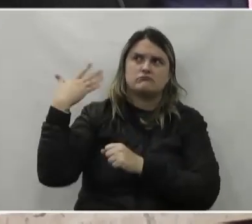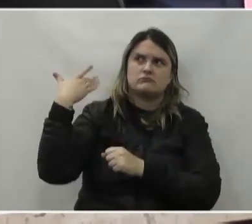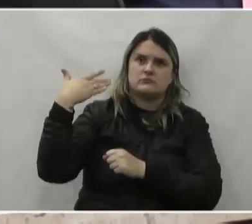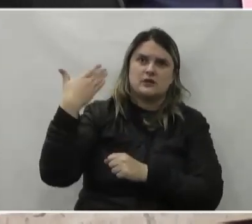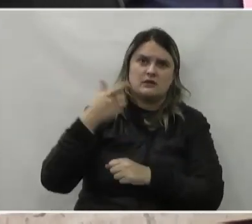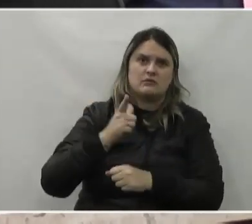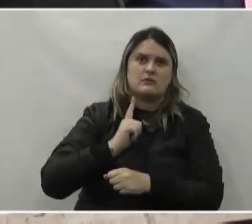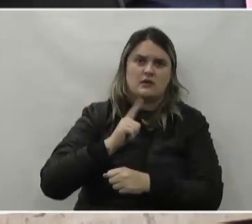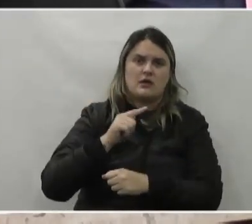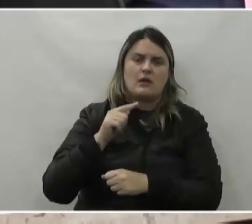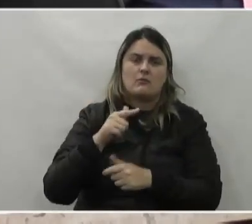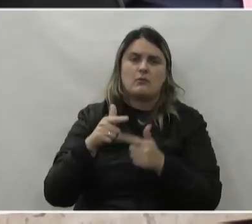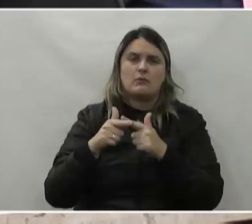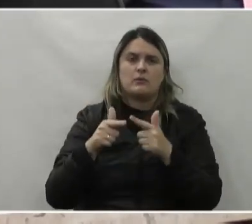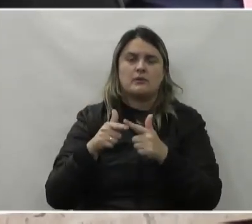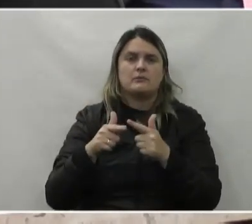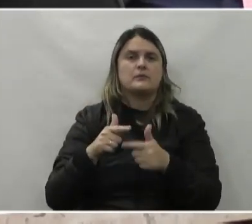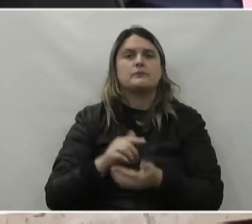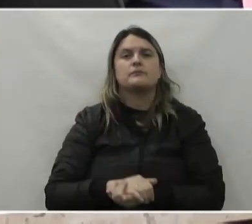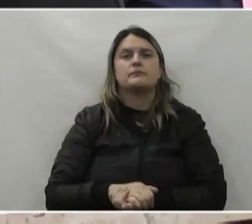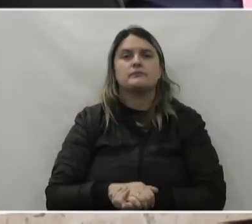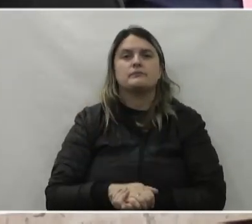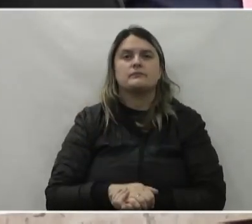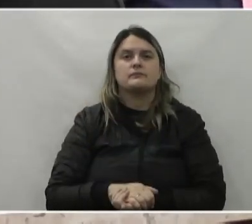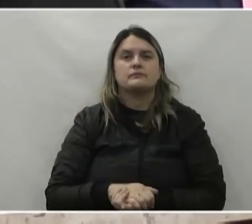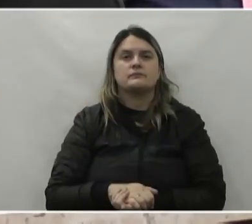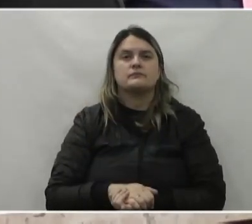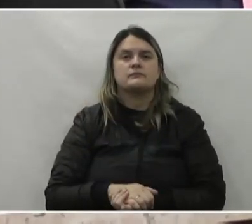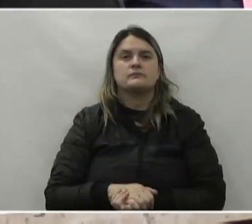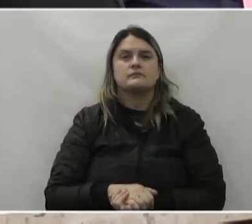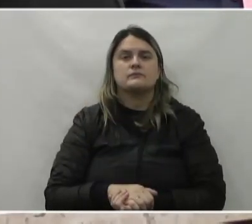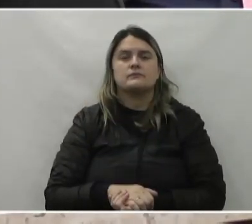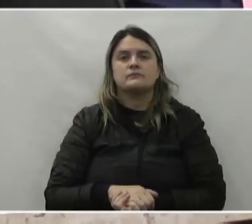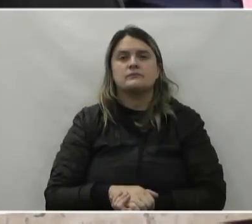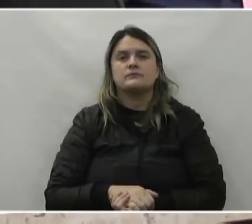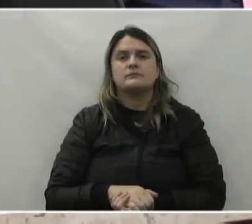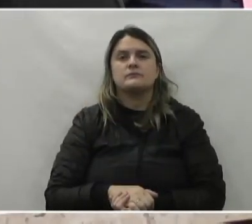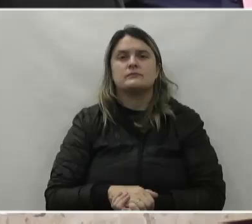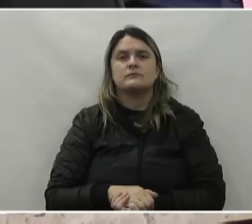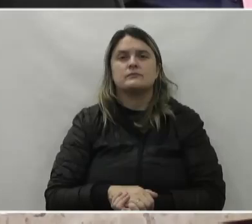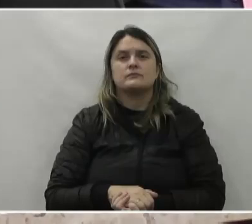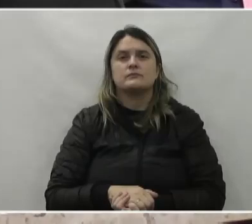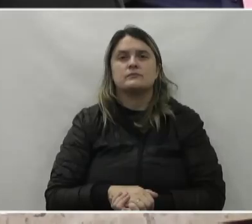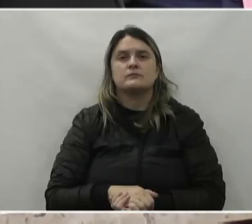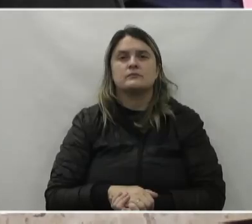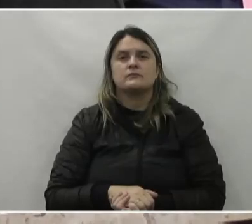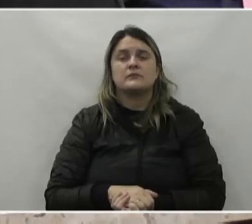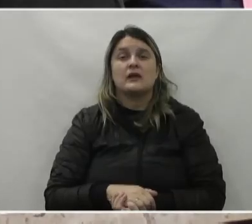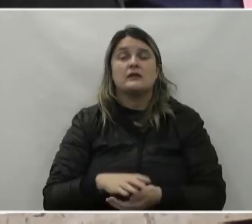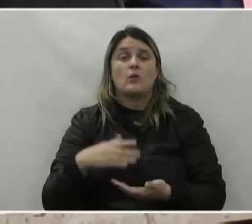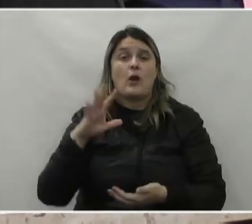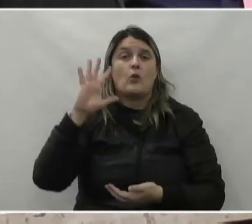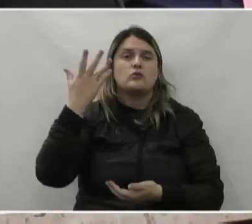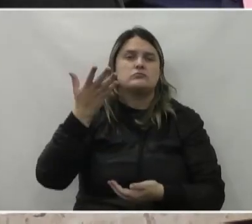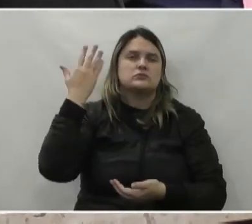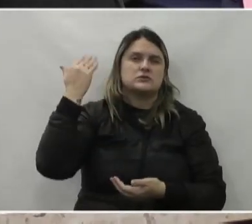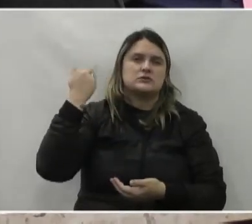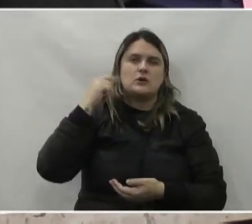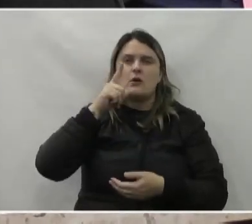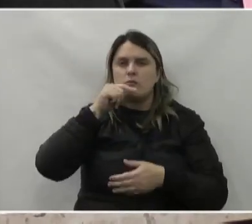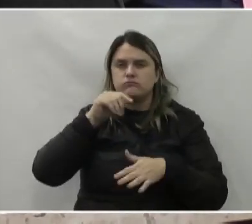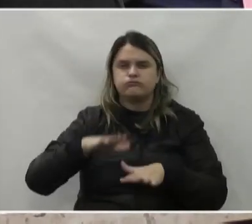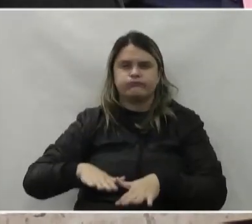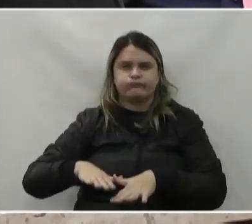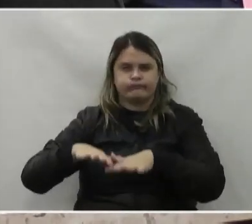cidade e que se agravou mais ainda em questão à enchente que tivemos aí,